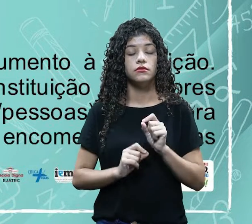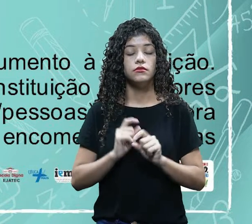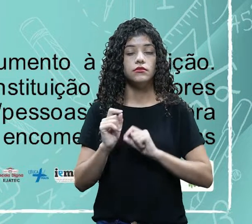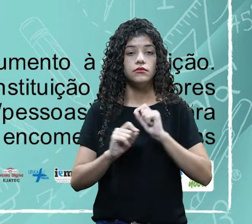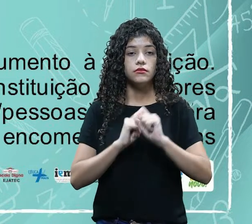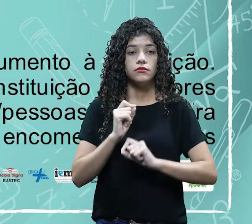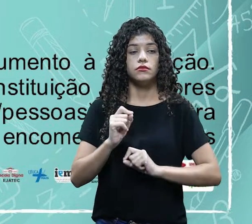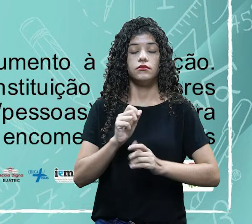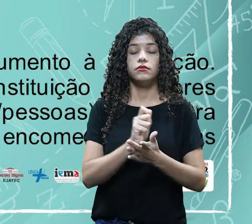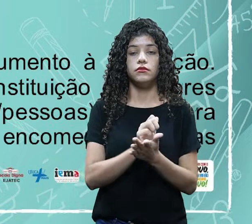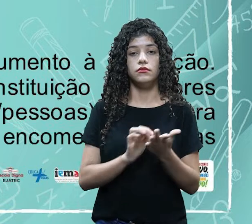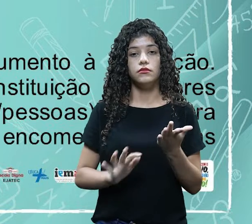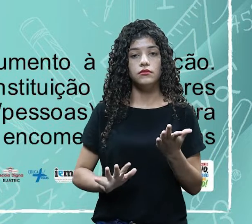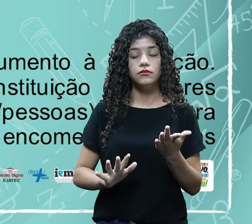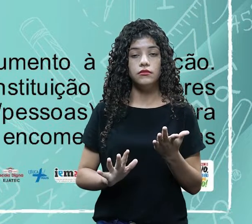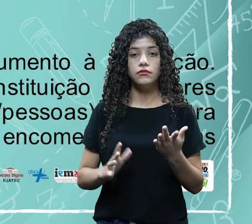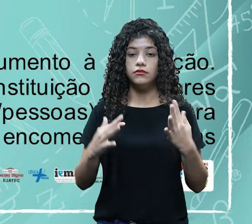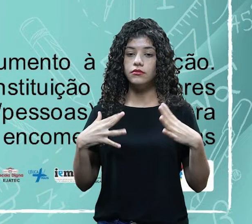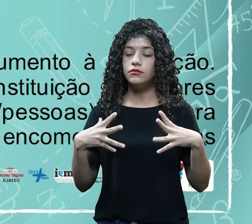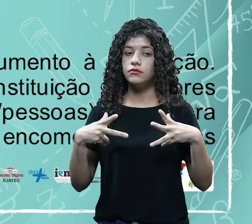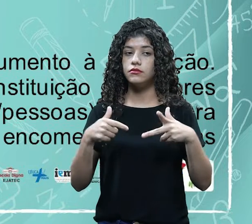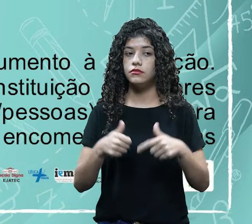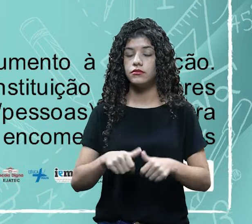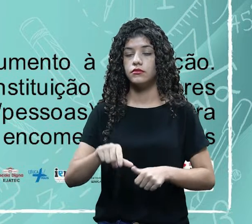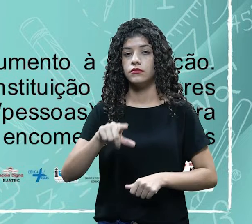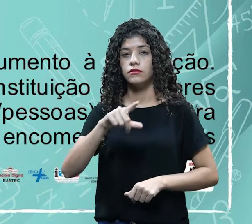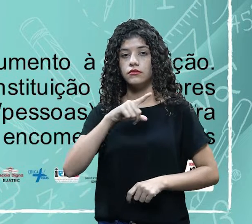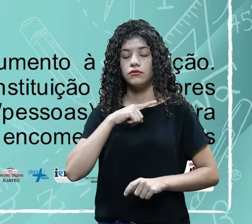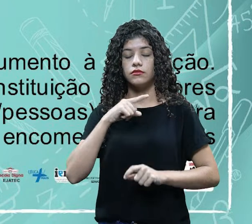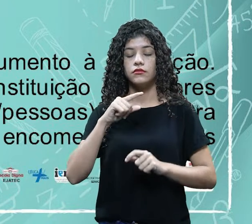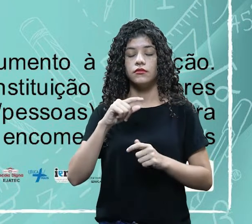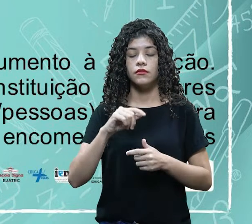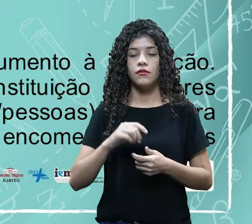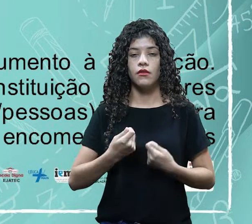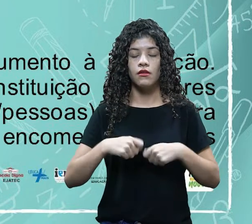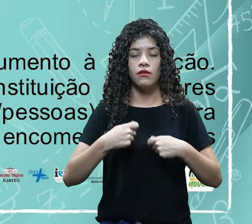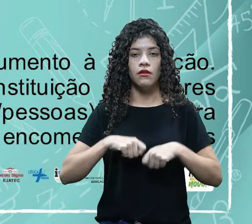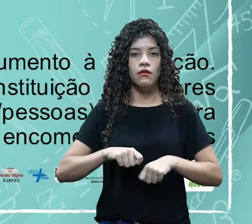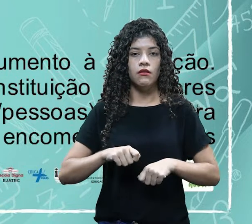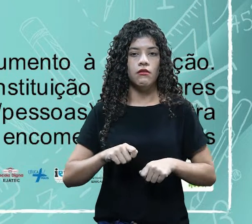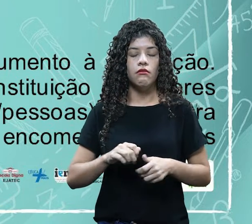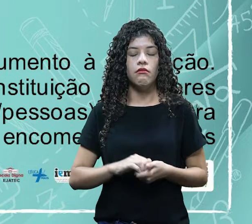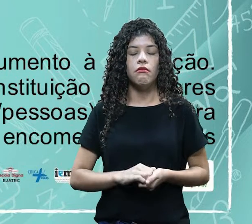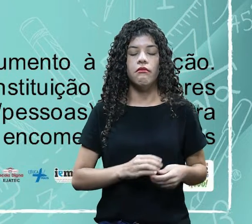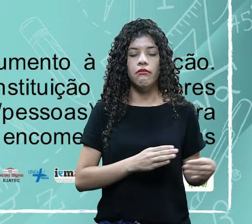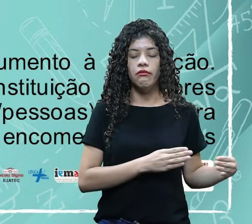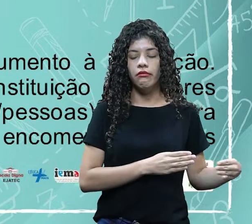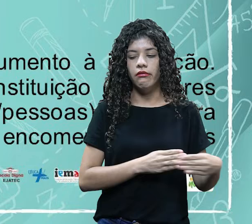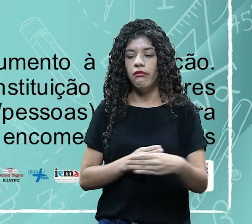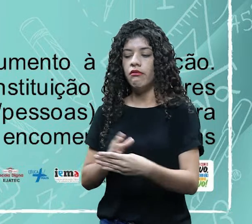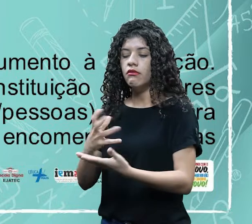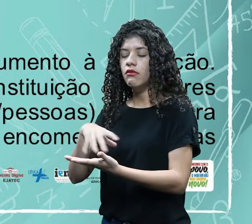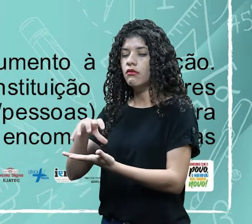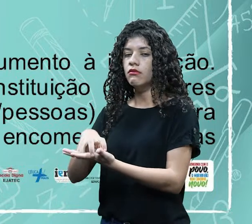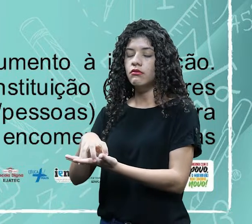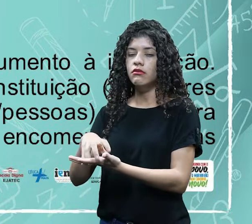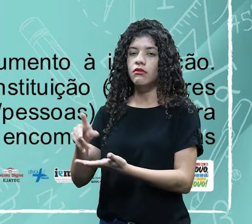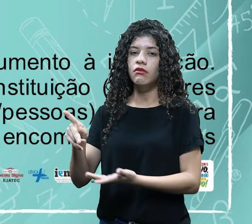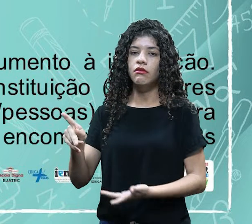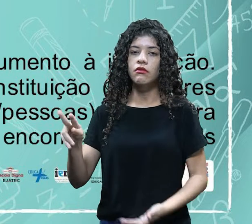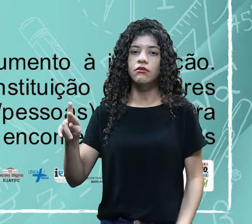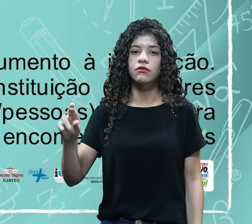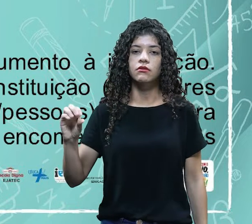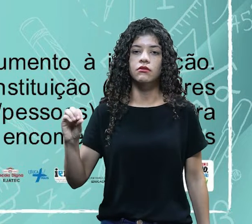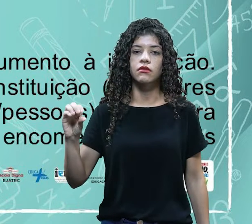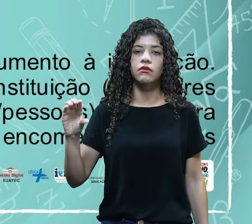as atividades do protocolo, tudo que entra na instituição, ela deve passar pelo protocolo,